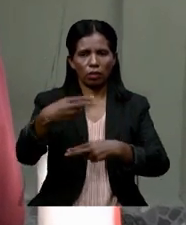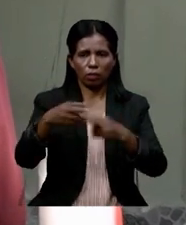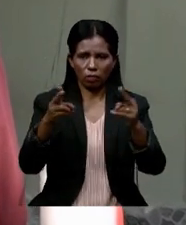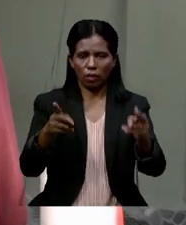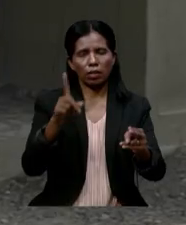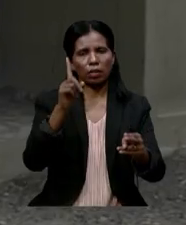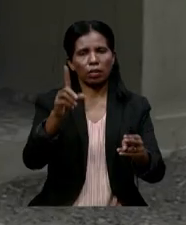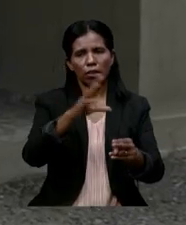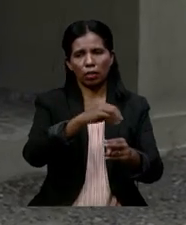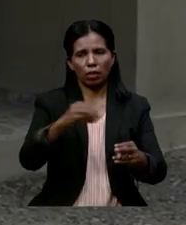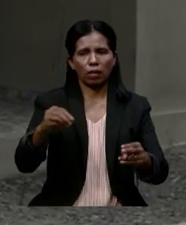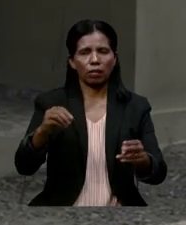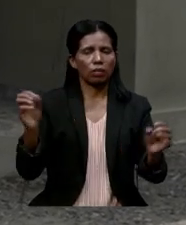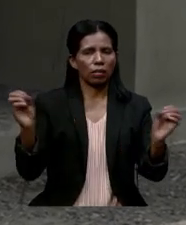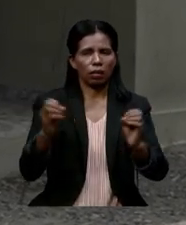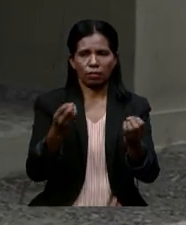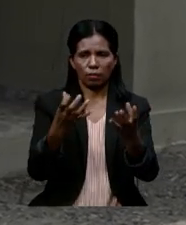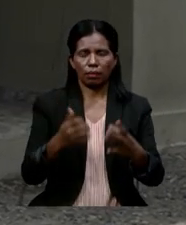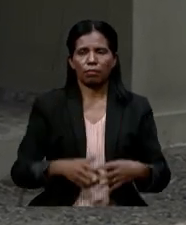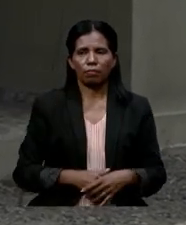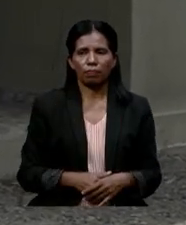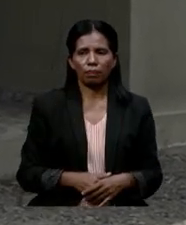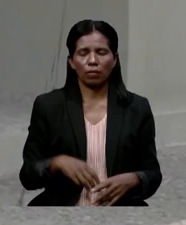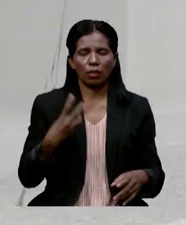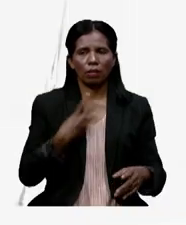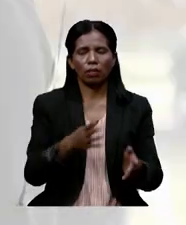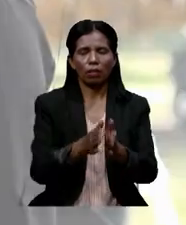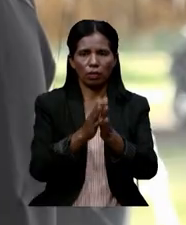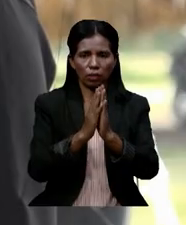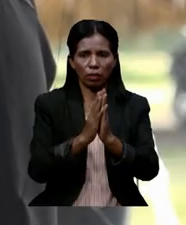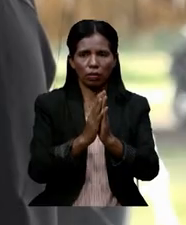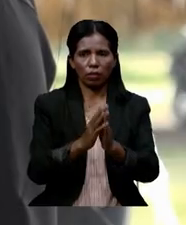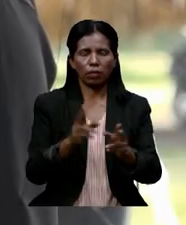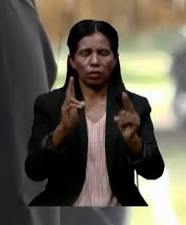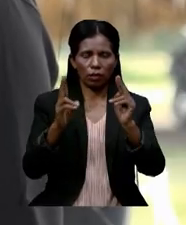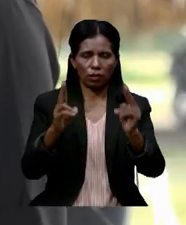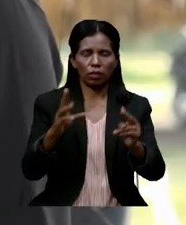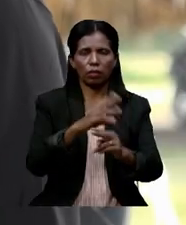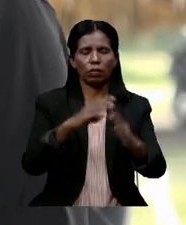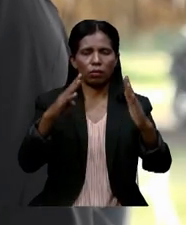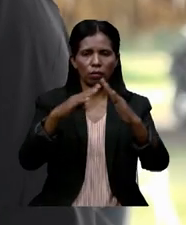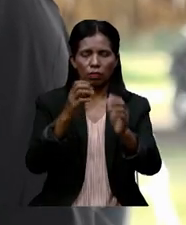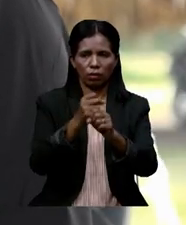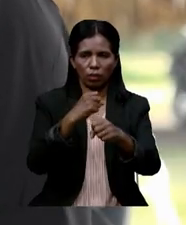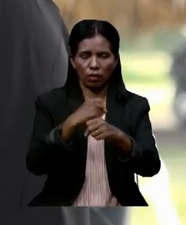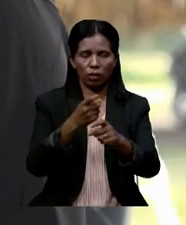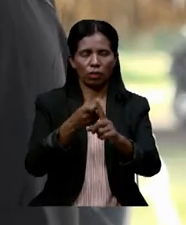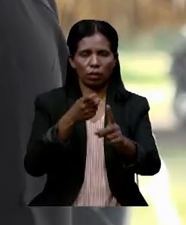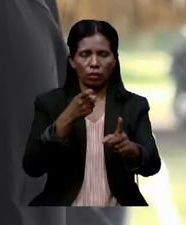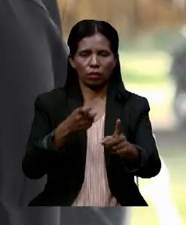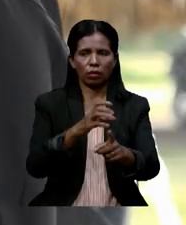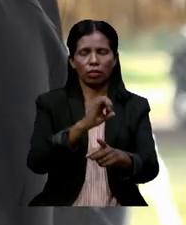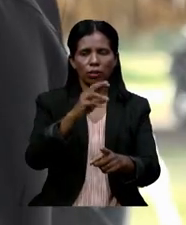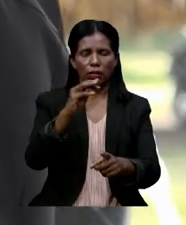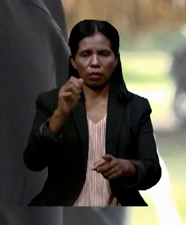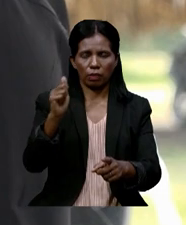tamba sala de aula lo suficiente. Ani husu na fatim ba excelência ato acelera, construção ne bem bacalao. Fusi contractor Irmão